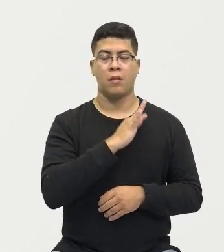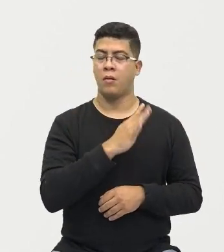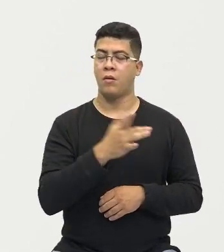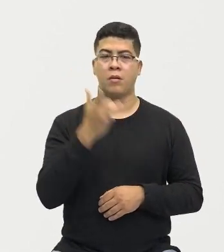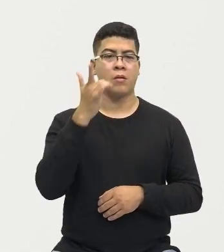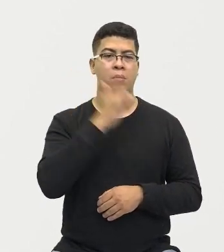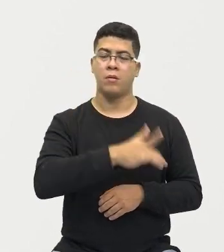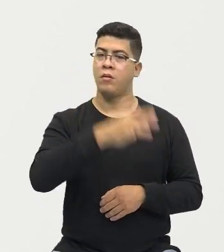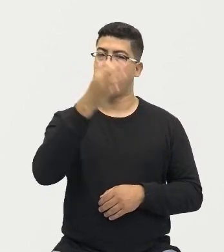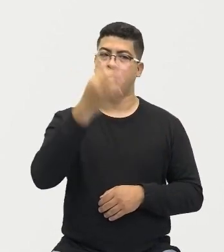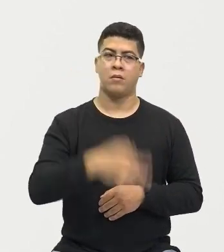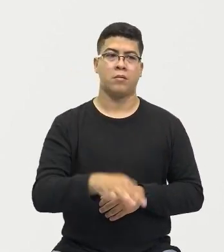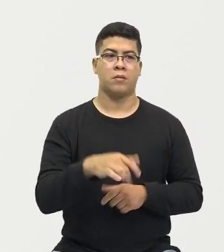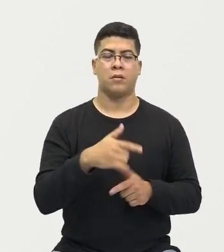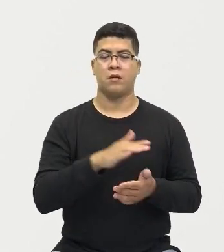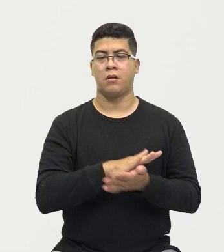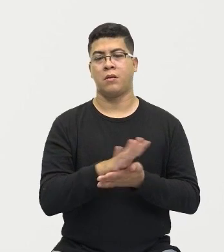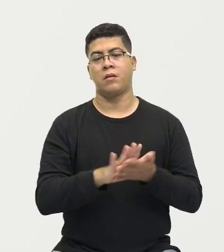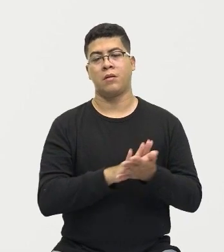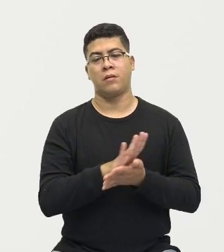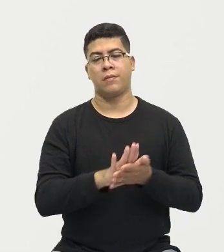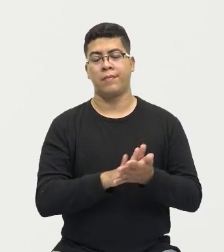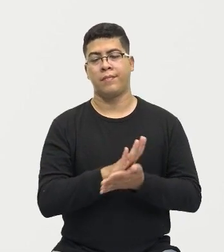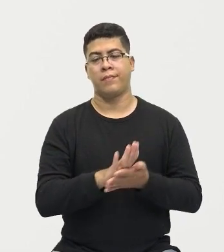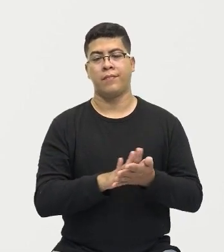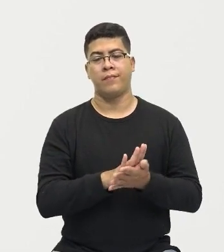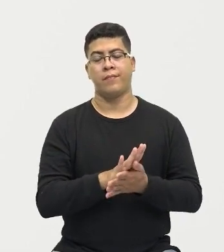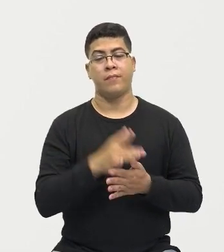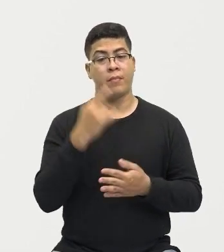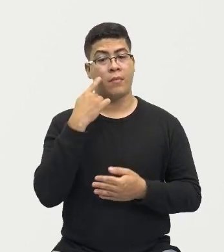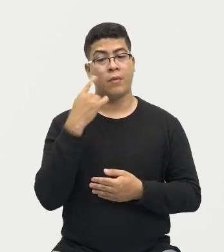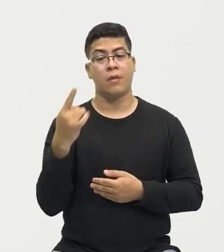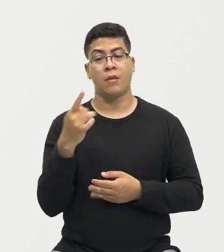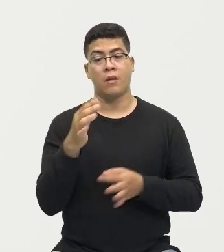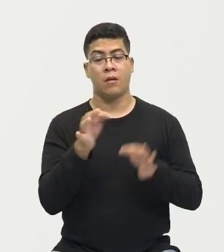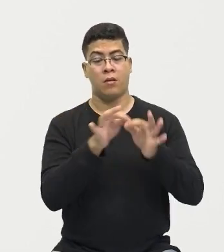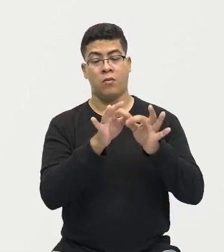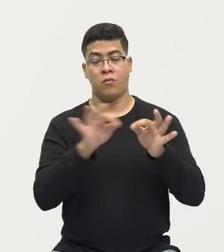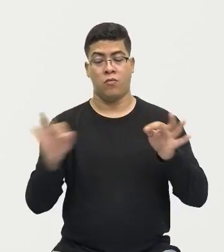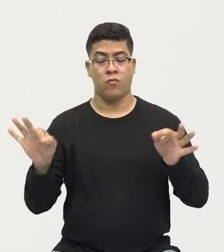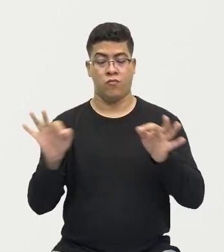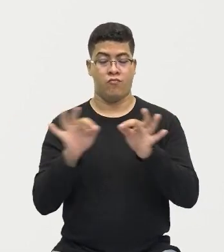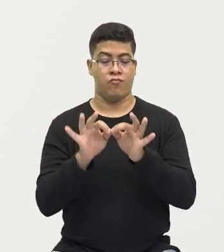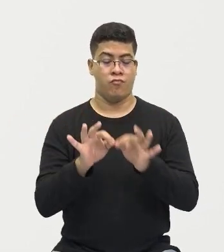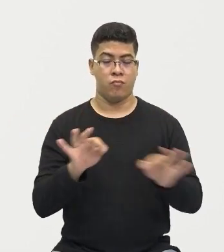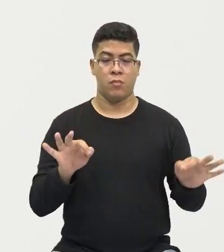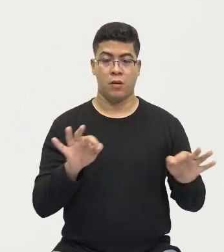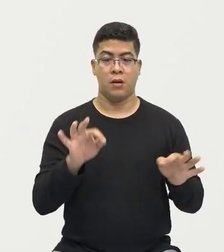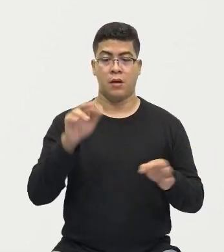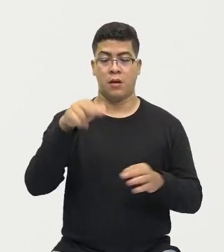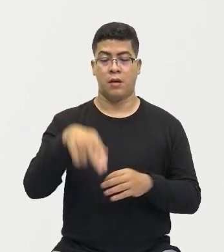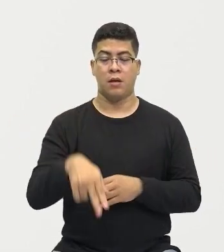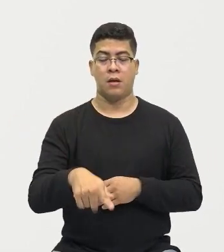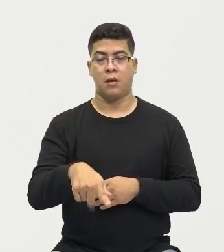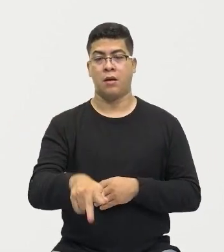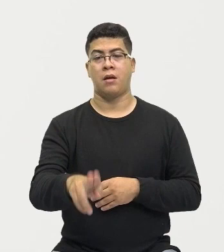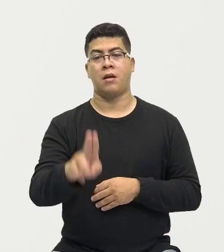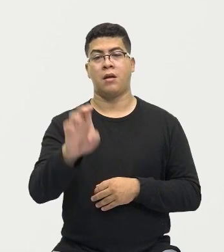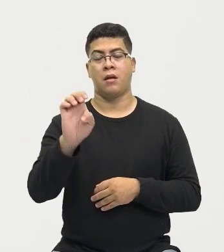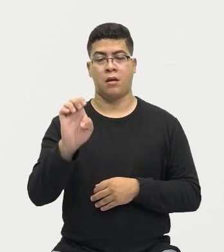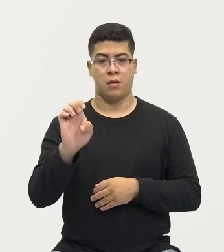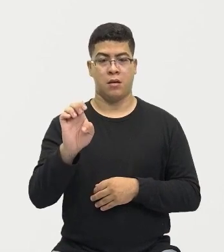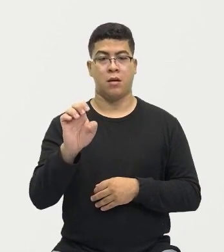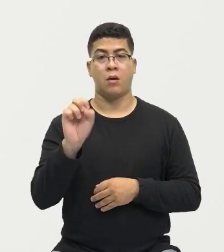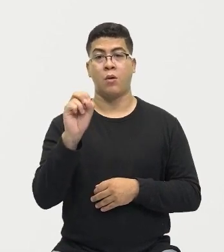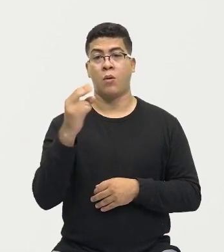Tudo aqui é oração subordinada, a partir da conjunção integrante, ou que ou se, ok? Muito bem. Então, se